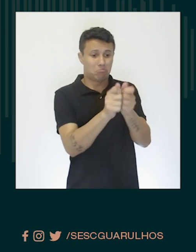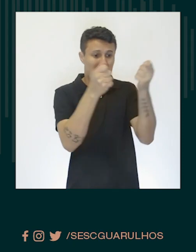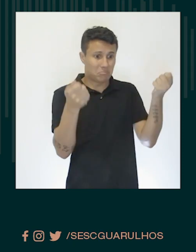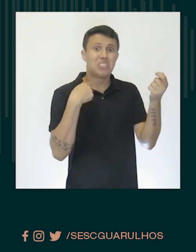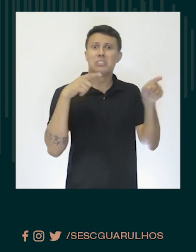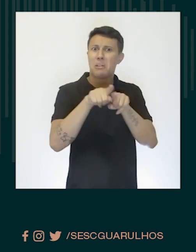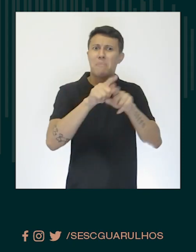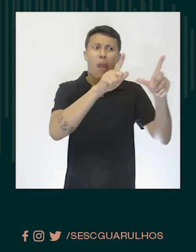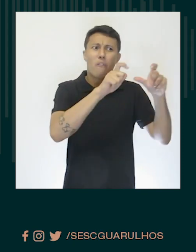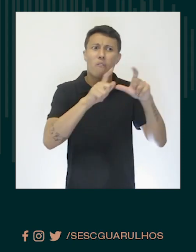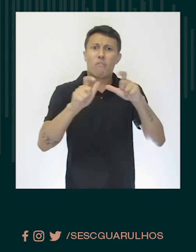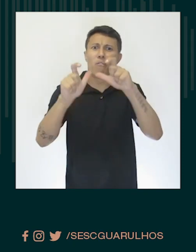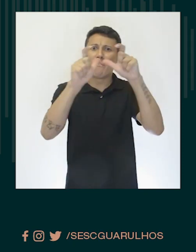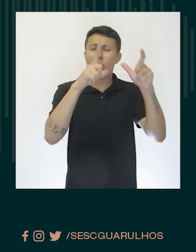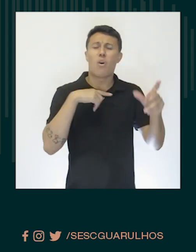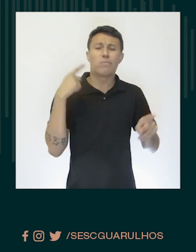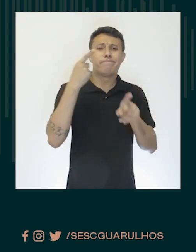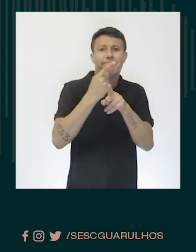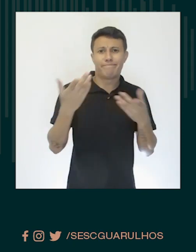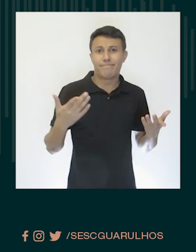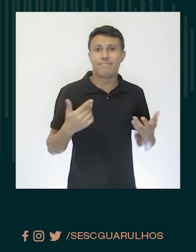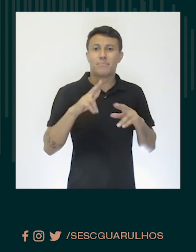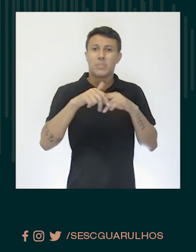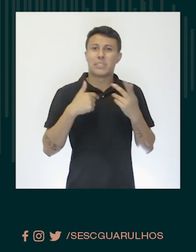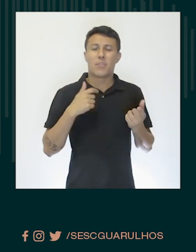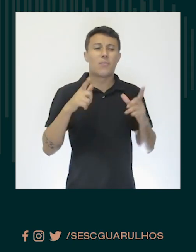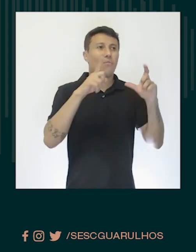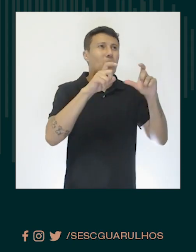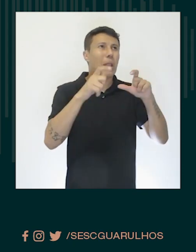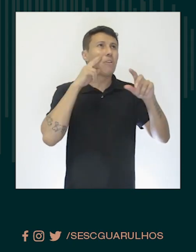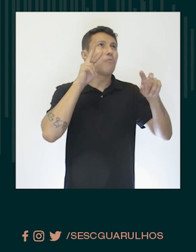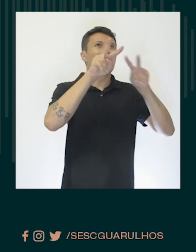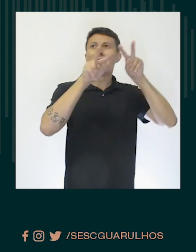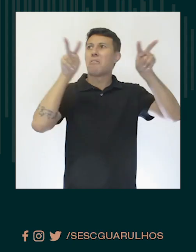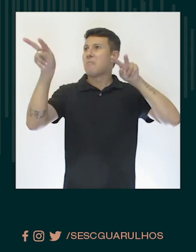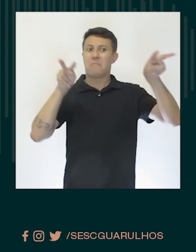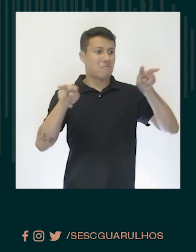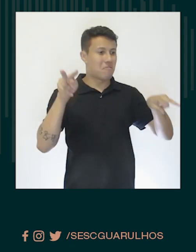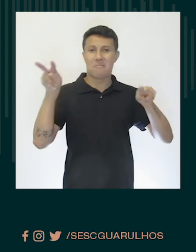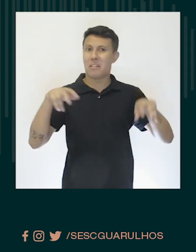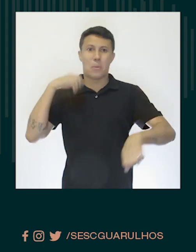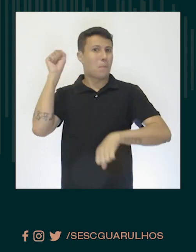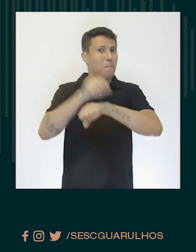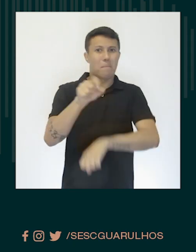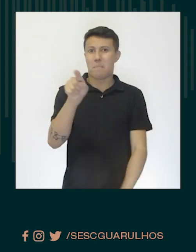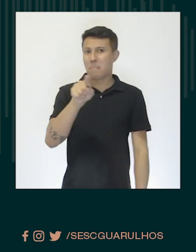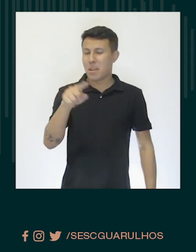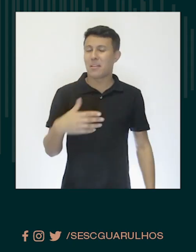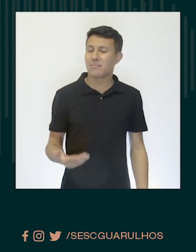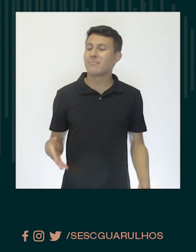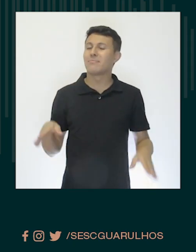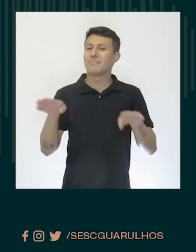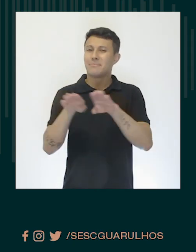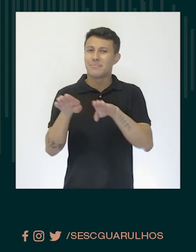essa pandemia. Então, vejo fotografia em todo lugar, é importante, não parou. Inclusive, eu fico